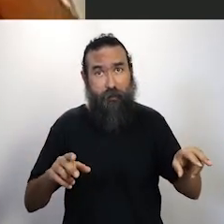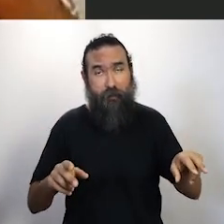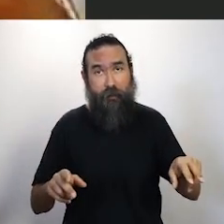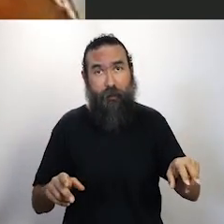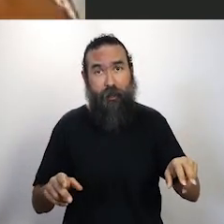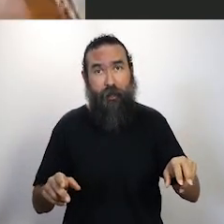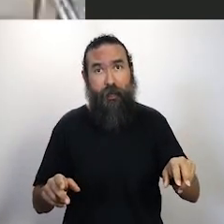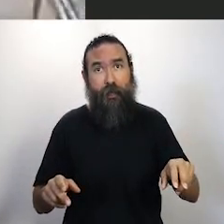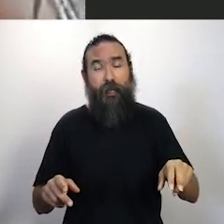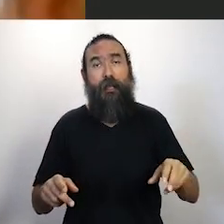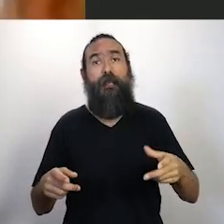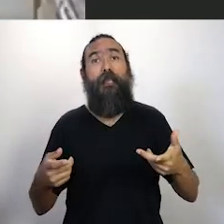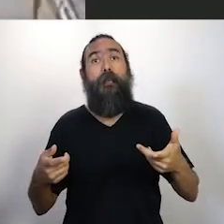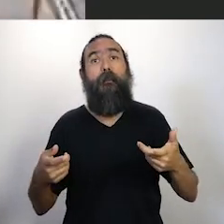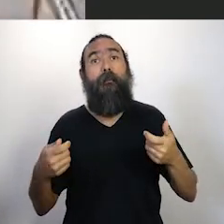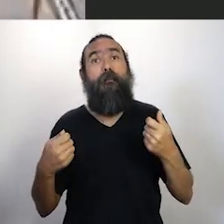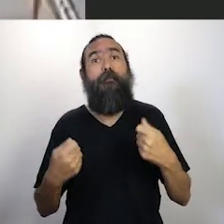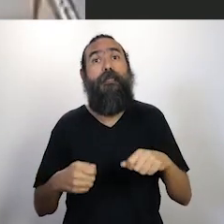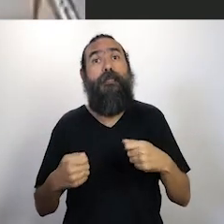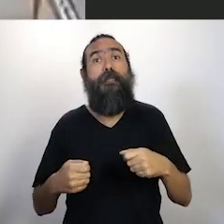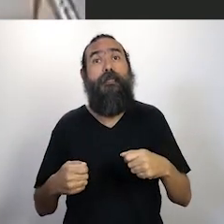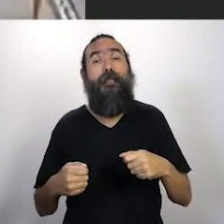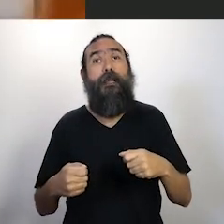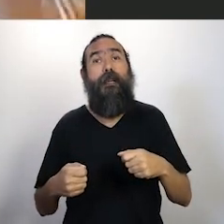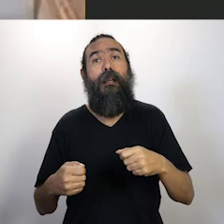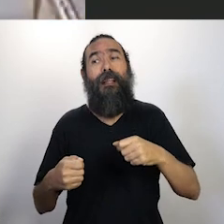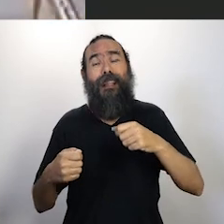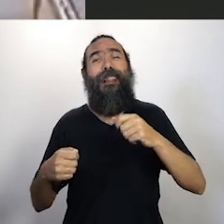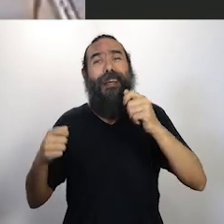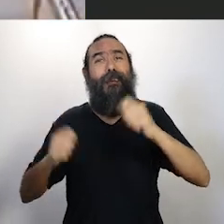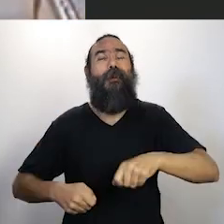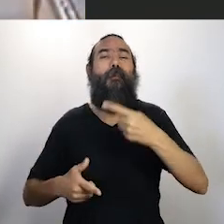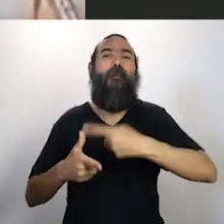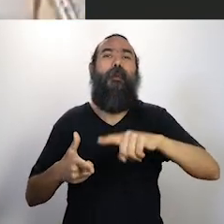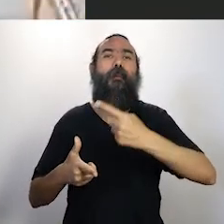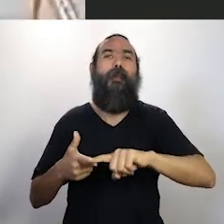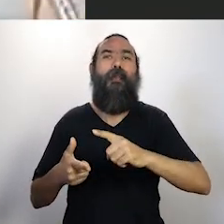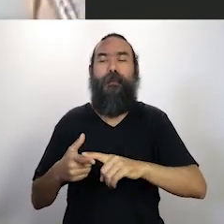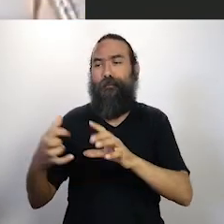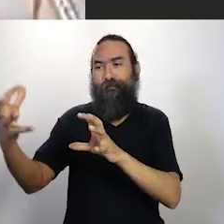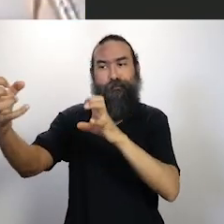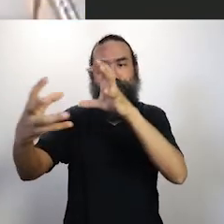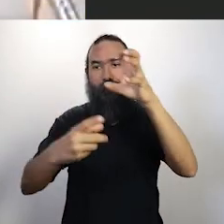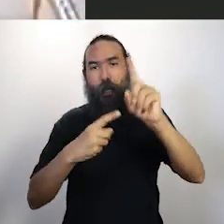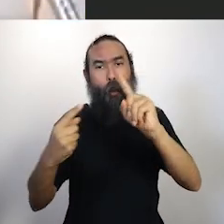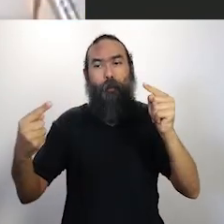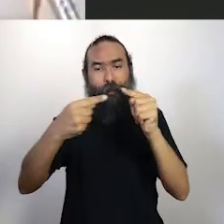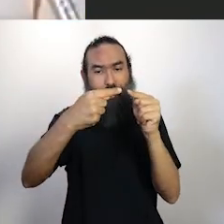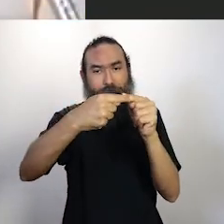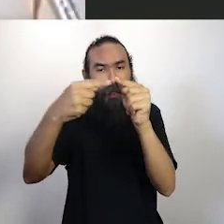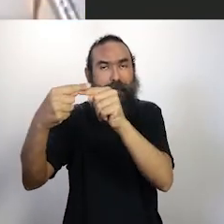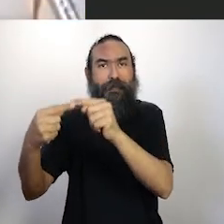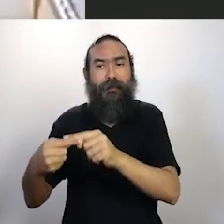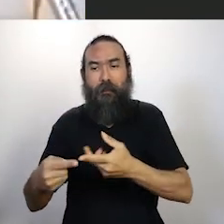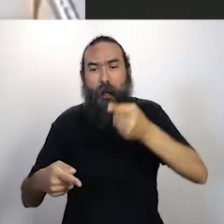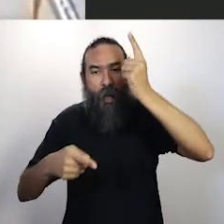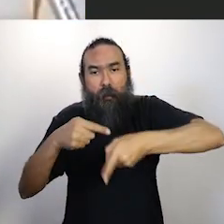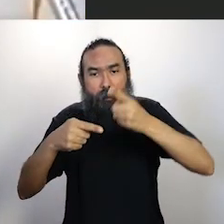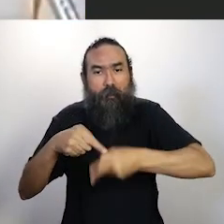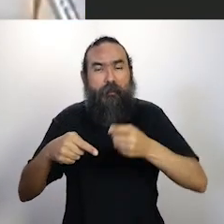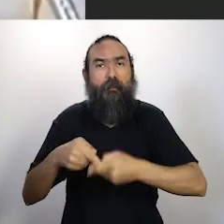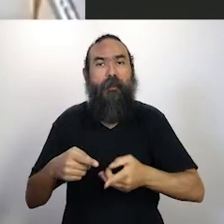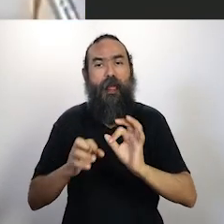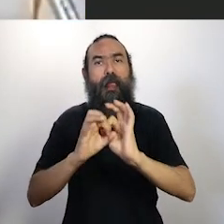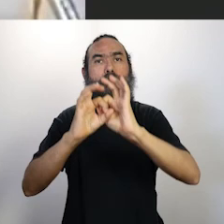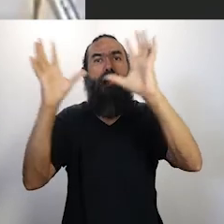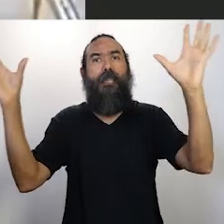ação persecutória contra esses grupos culturais contra a liberdade de expressão e a gente não pode estar